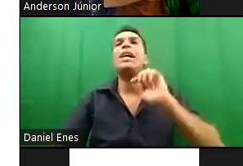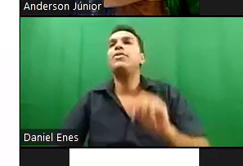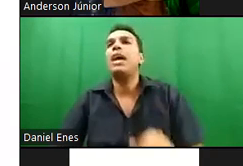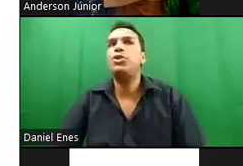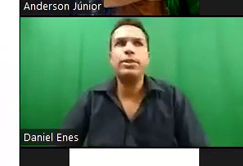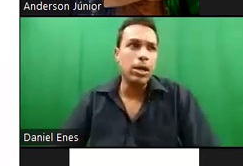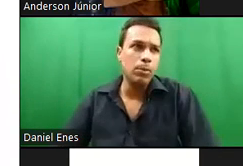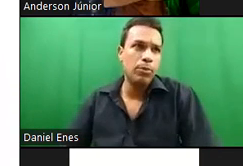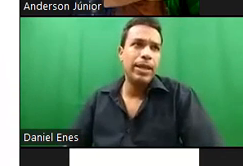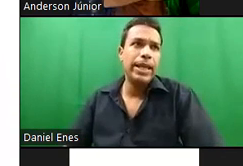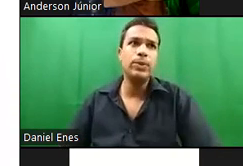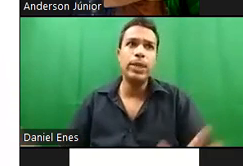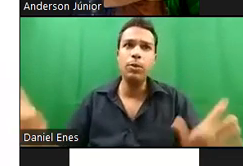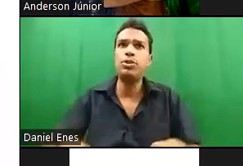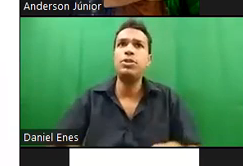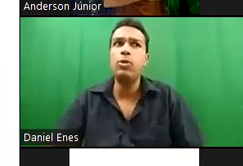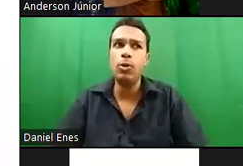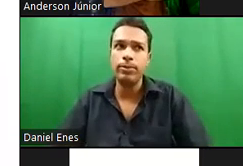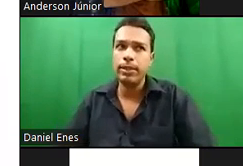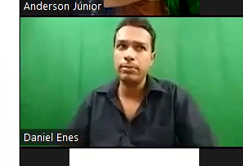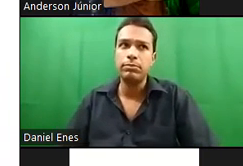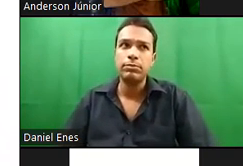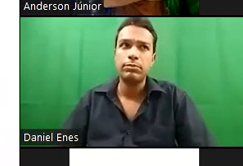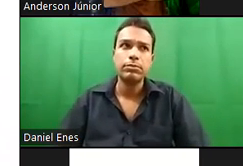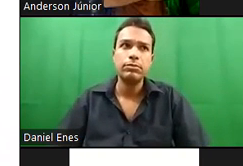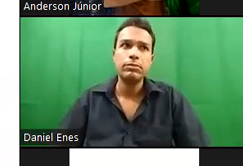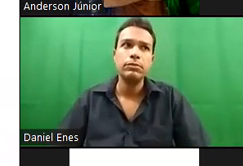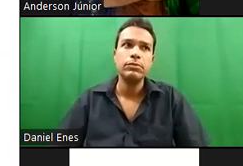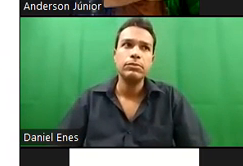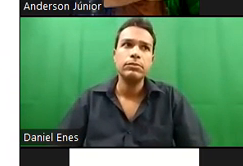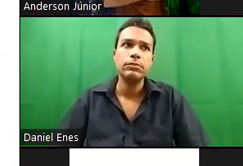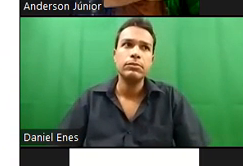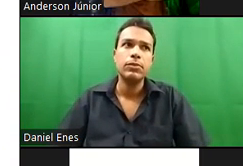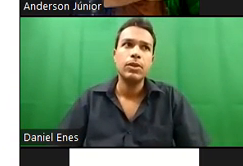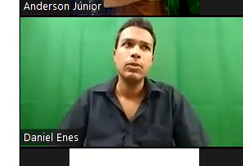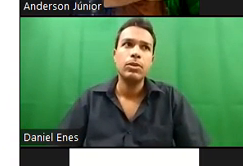Com advérbio de tempo. Eu não pude vir ontem.